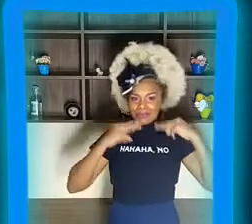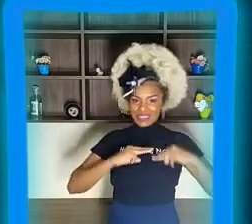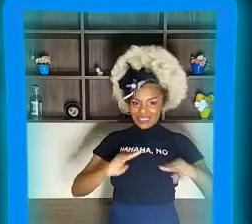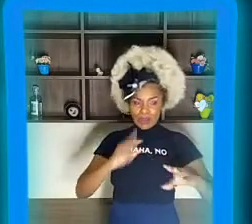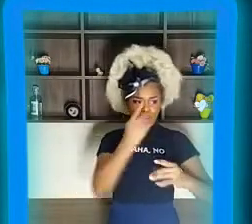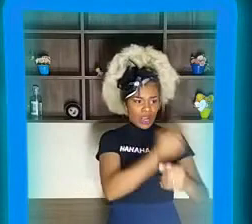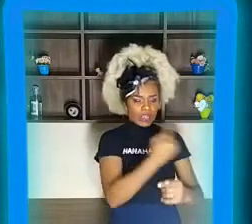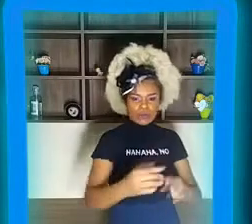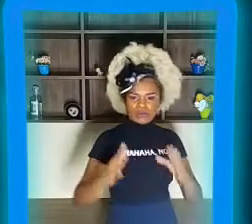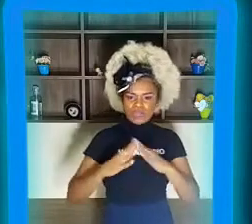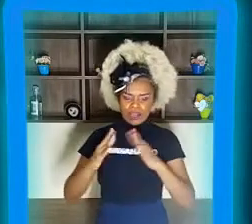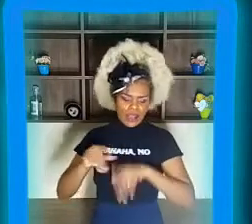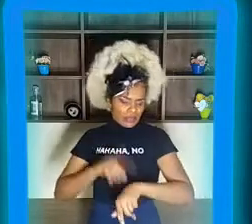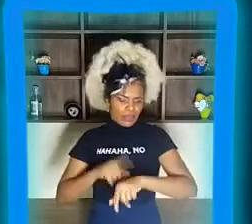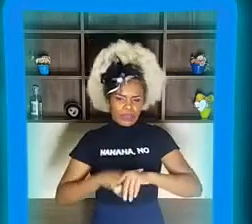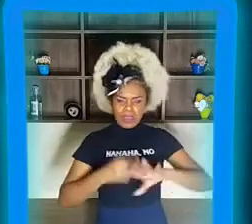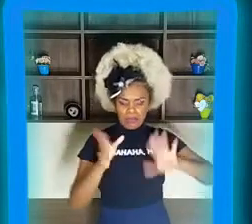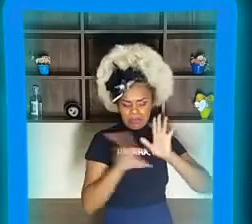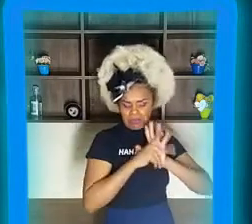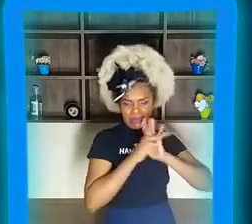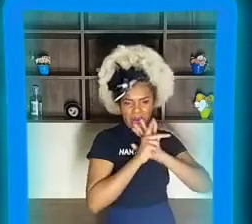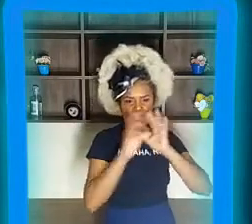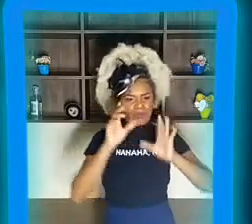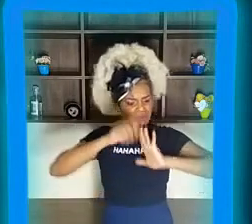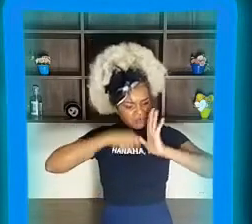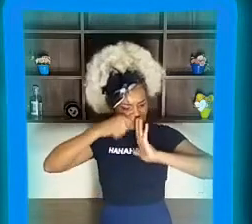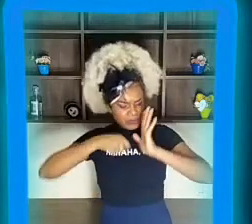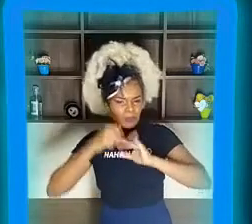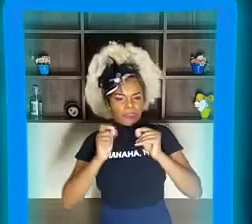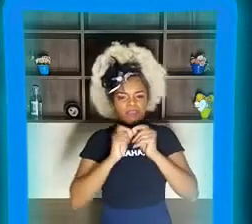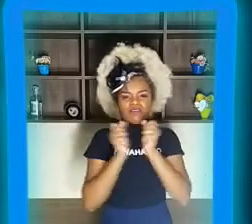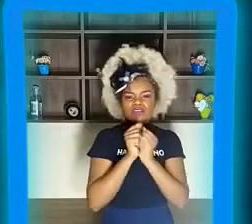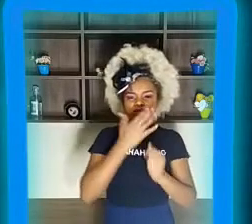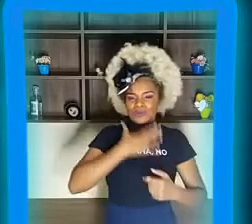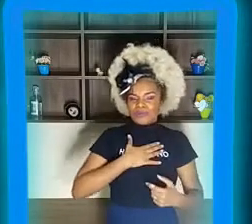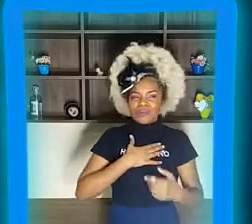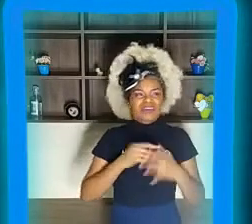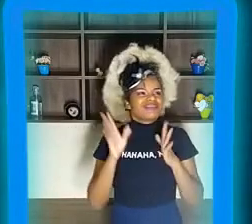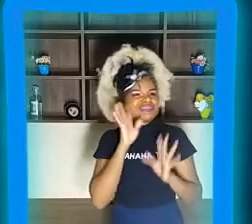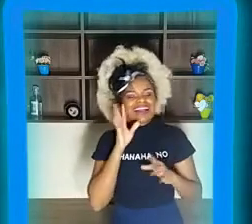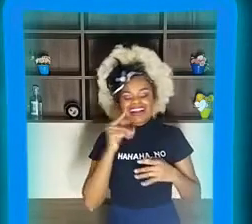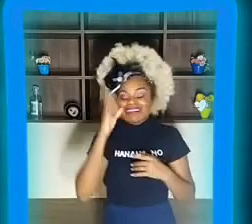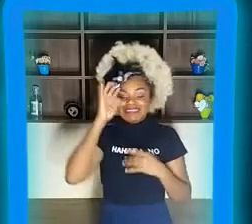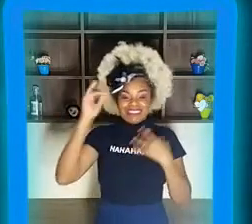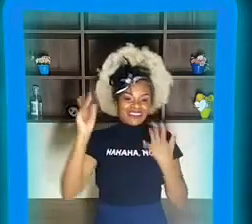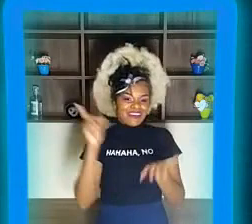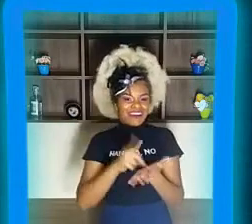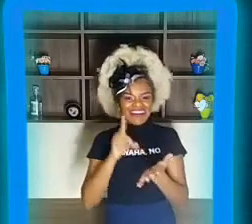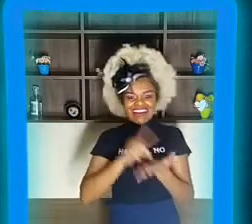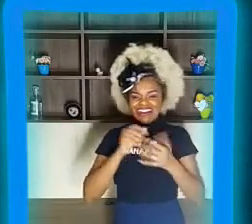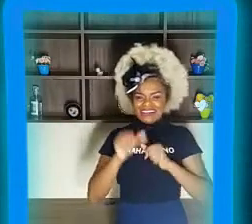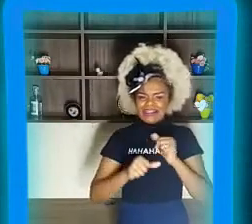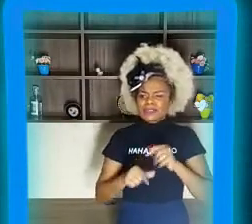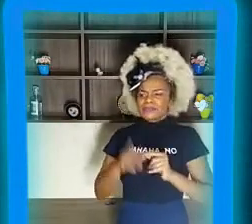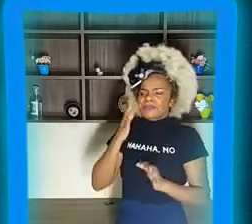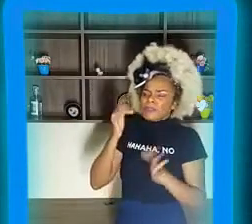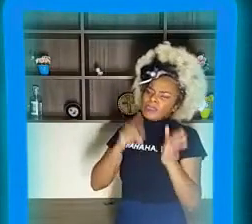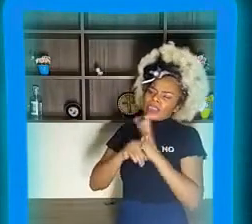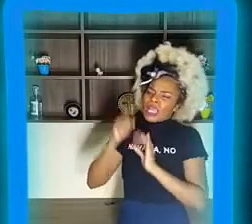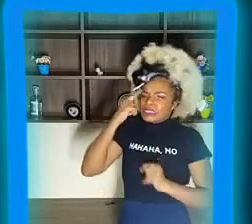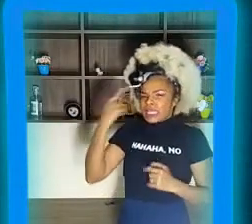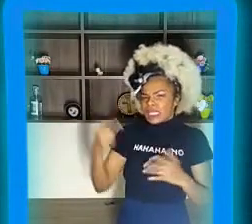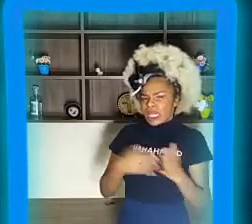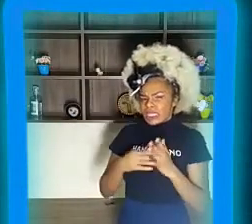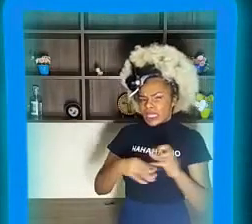um na sua casa, no seu tempo, no seu ritmo, gravar e fazer junto comigo. Foi, é demais, é um sonho realizado, sem dúvida. E assim, da ideia até o vídeo